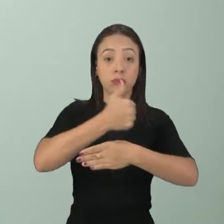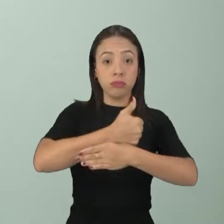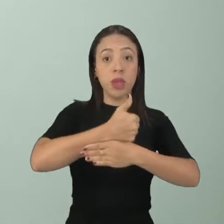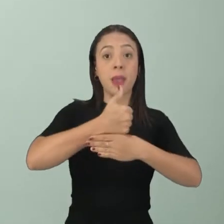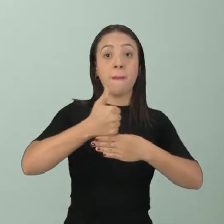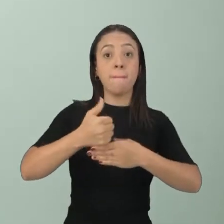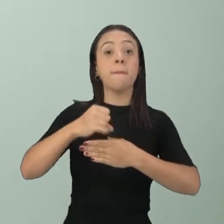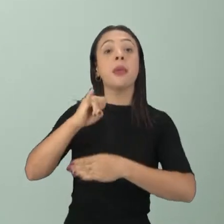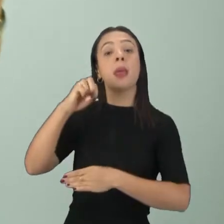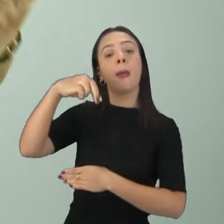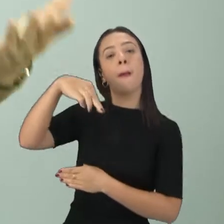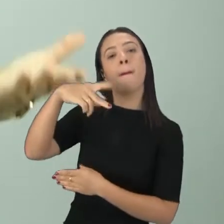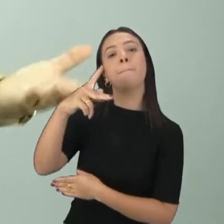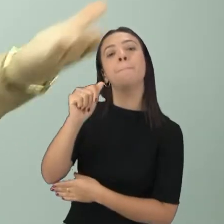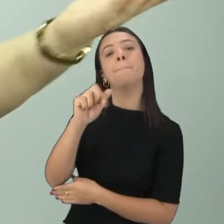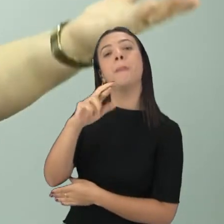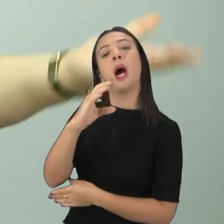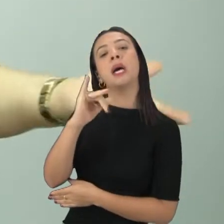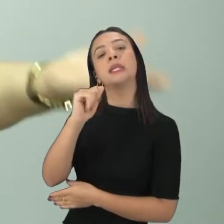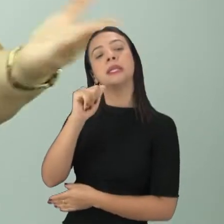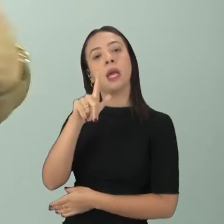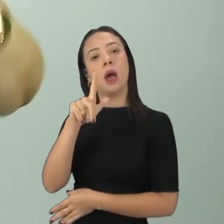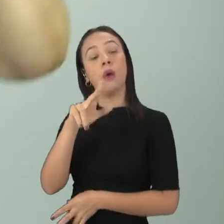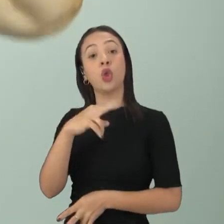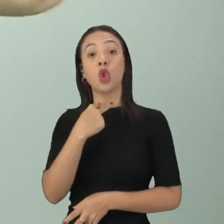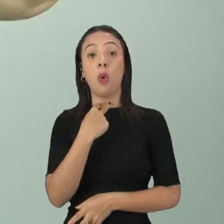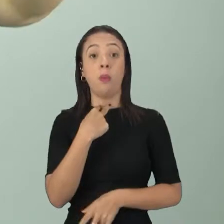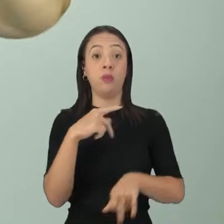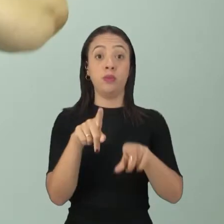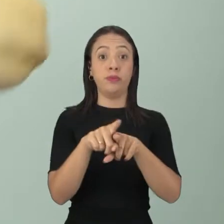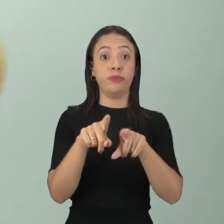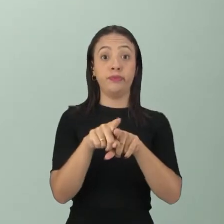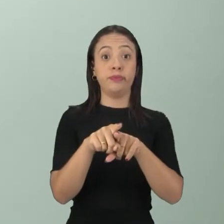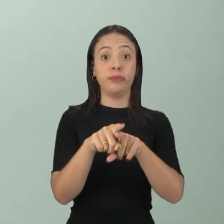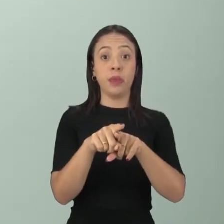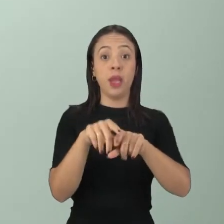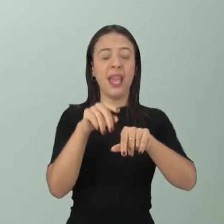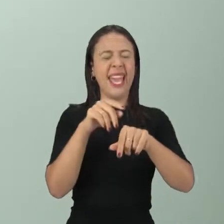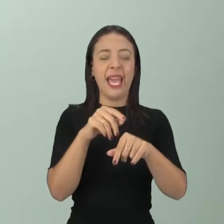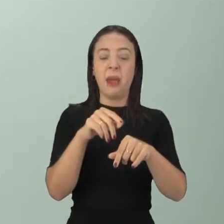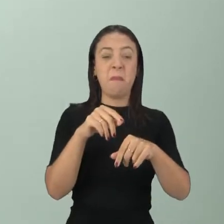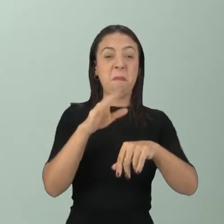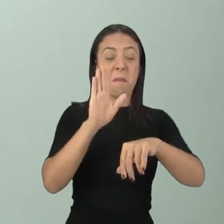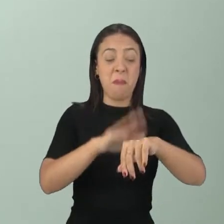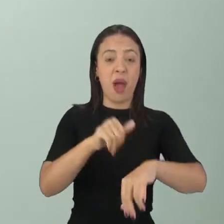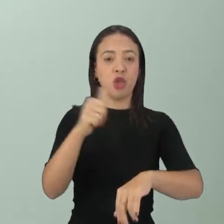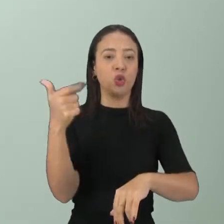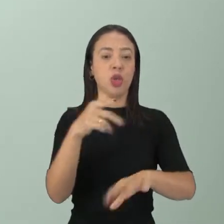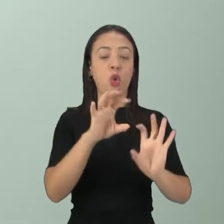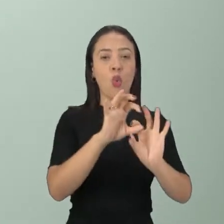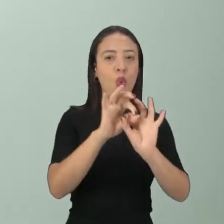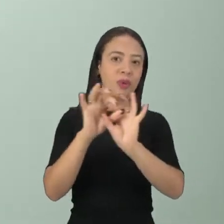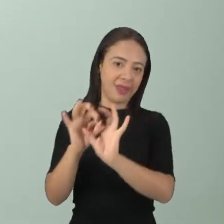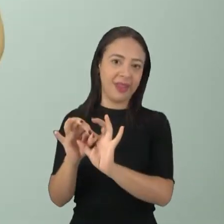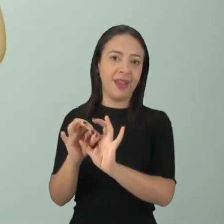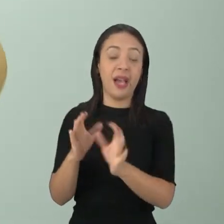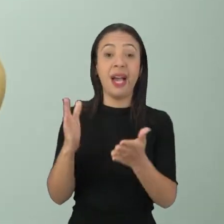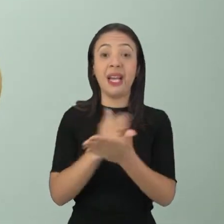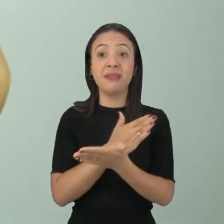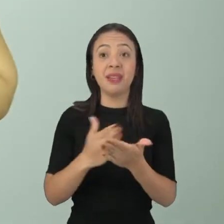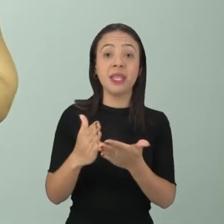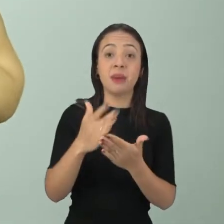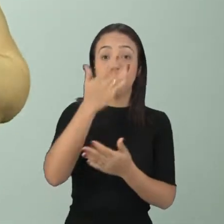questões, ou também não extrapolar o seu sentido quando o candidato